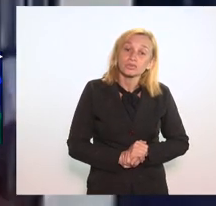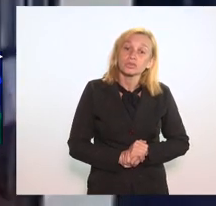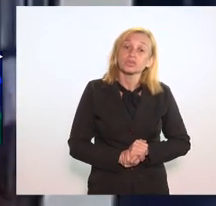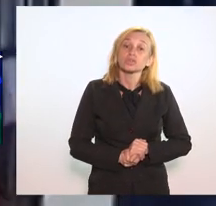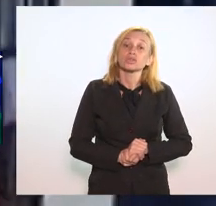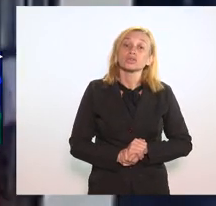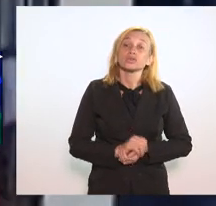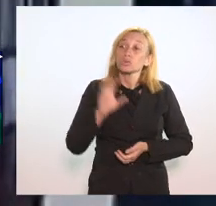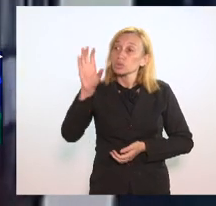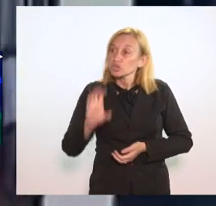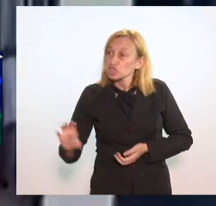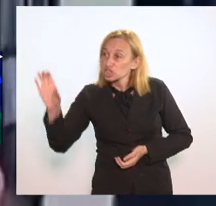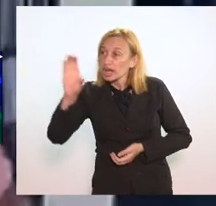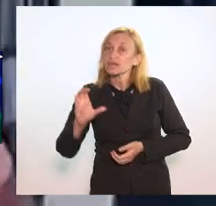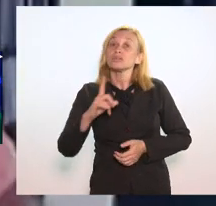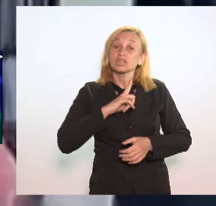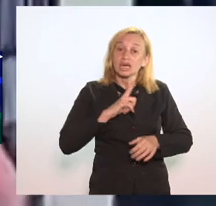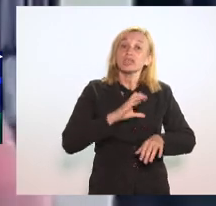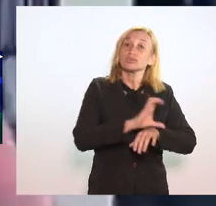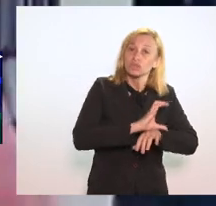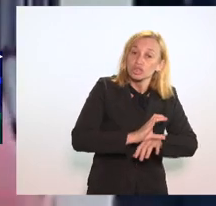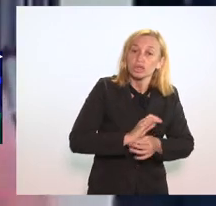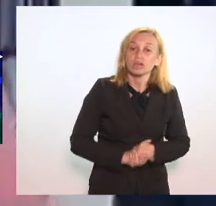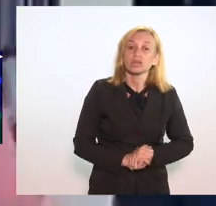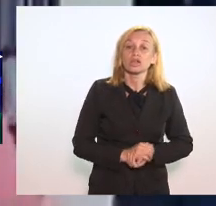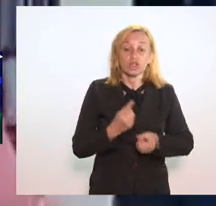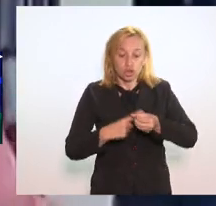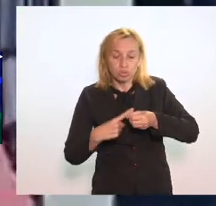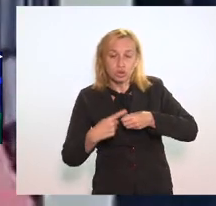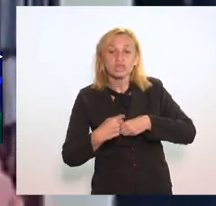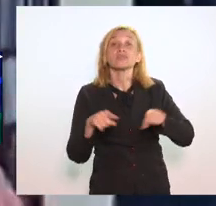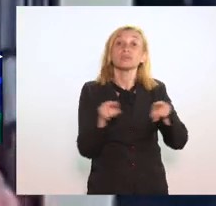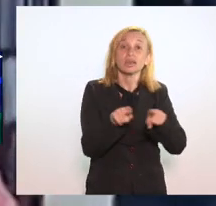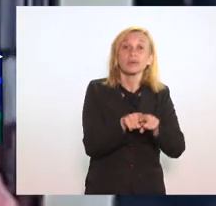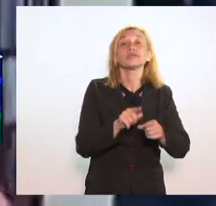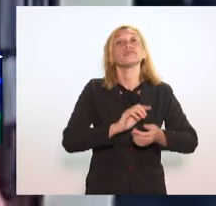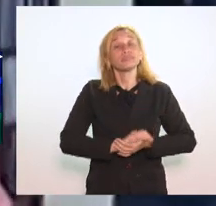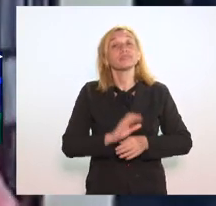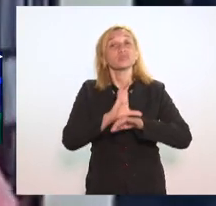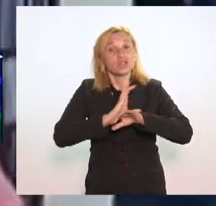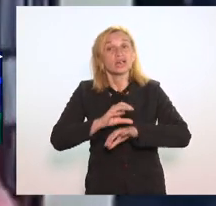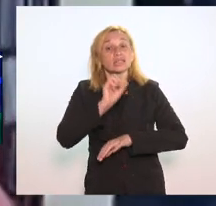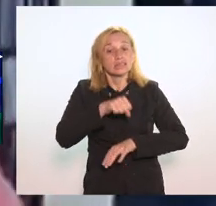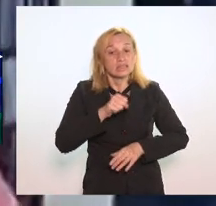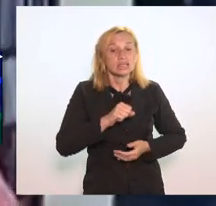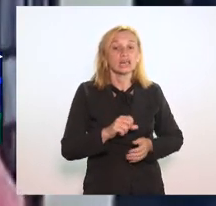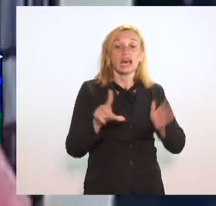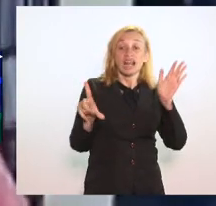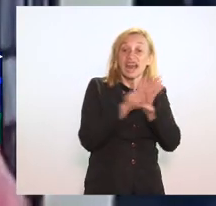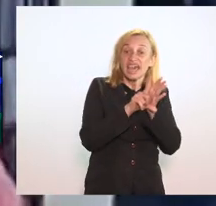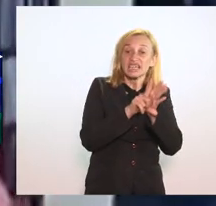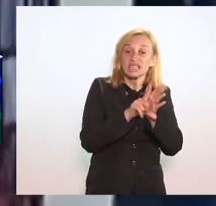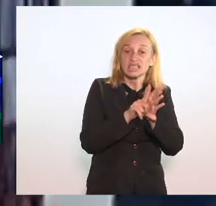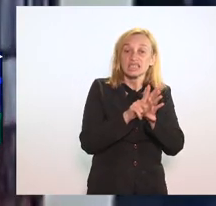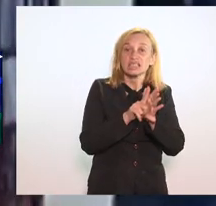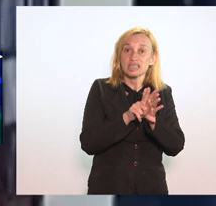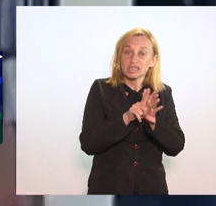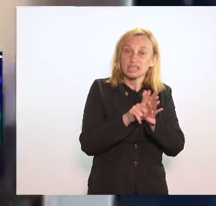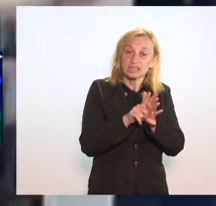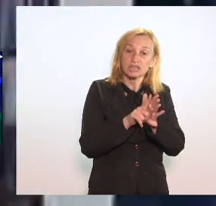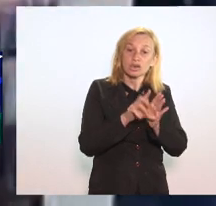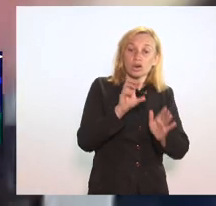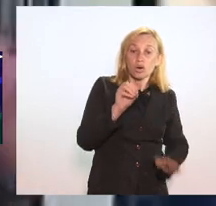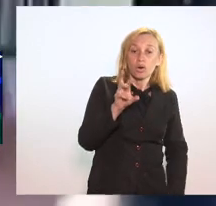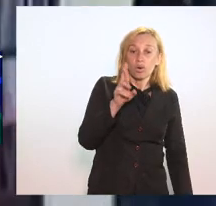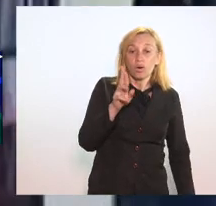estados têm suas constituições e os municípios também tem as suas constituições que são as leis orgânicas dos